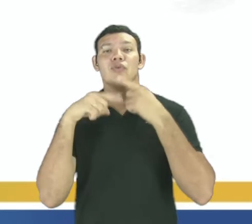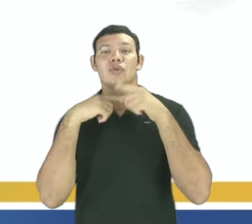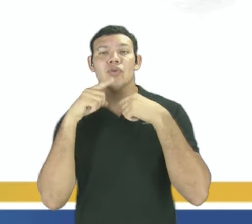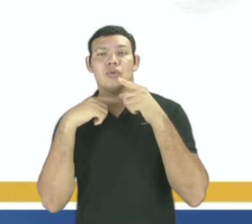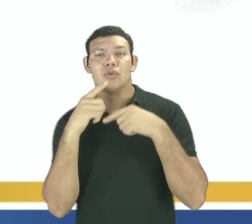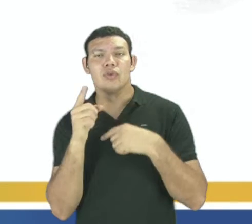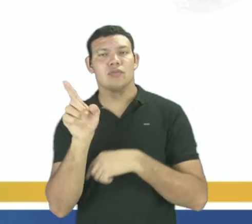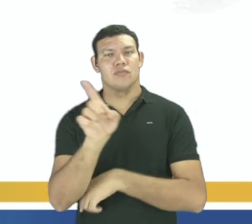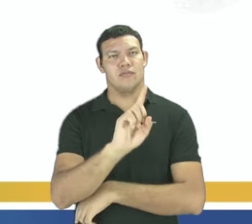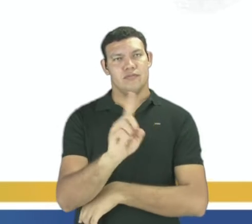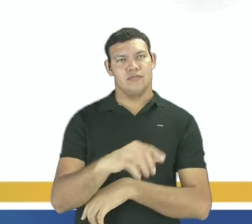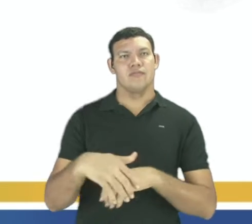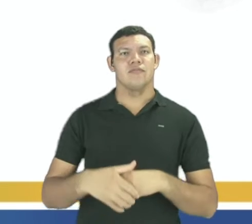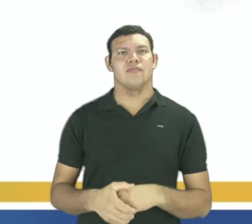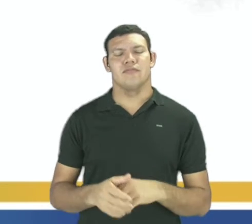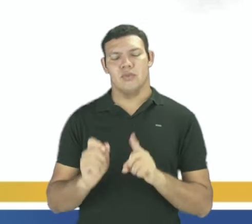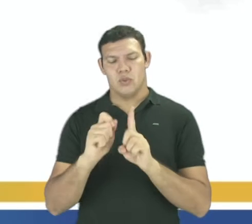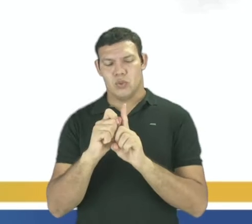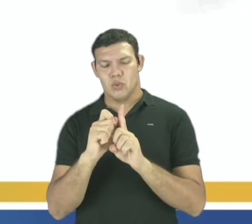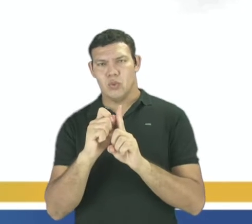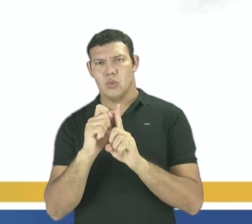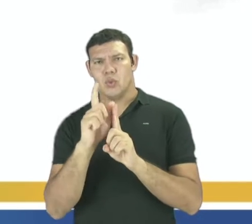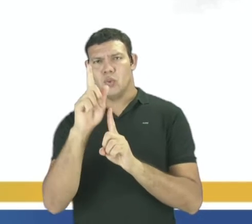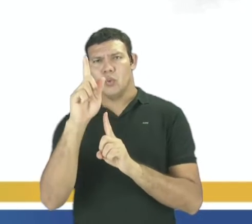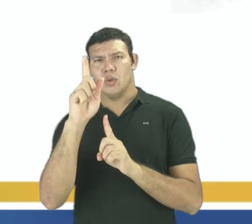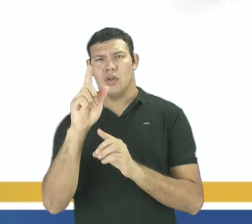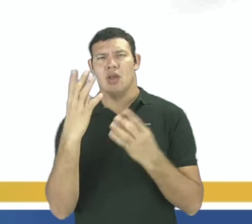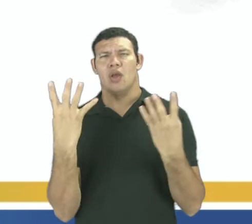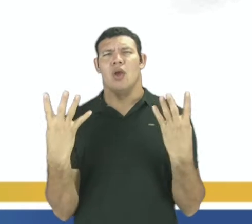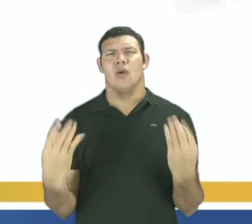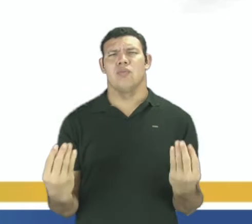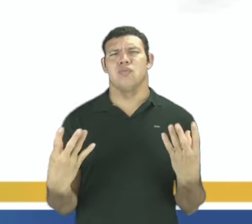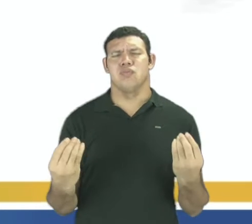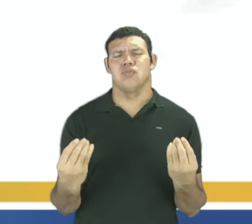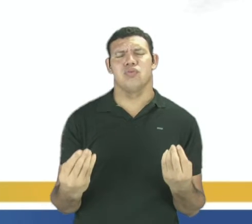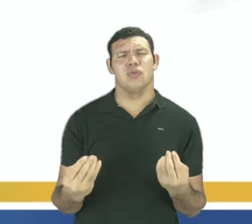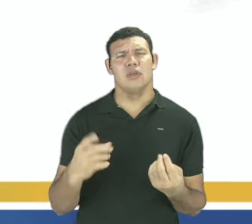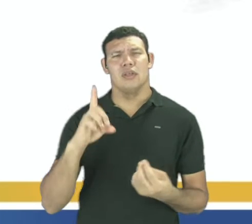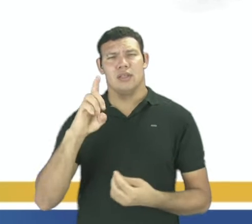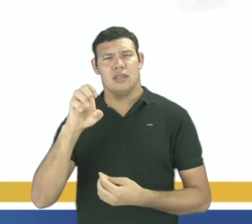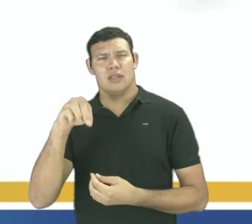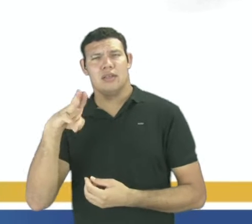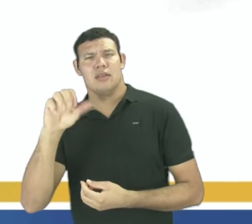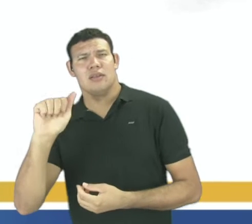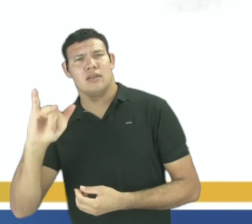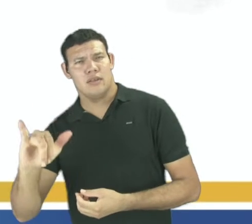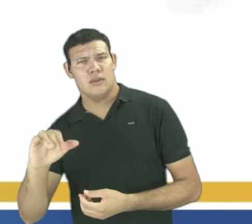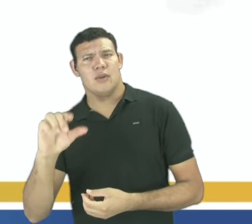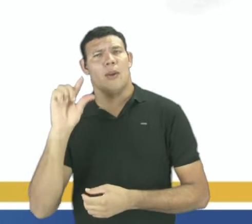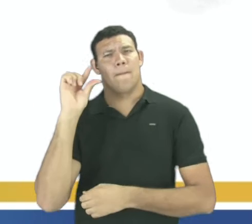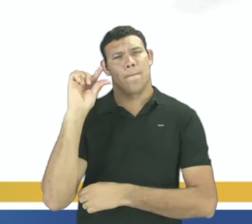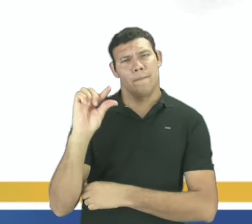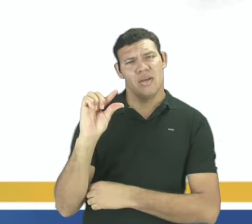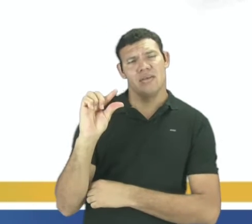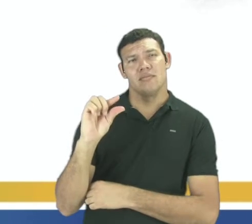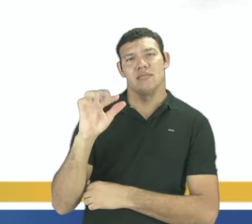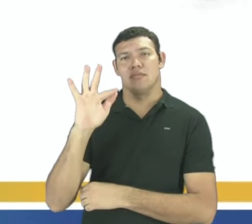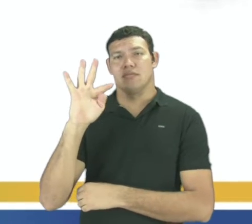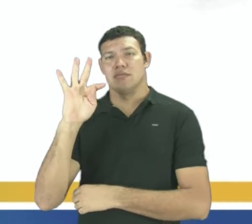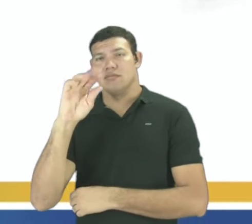exemplo, advérbios de intensidade: muito, demais, pouco, tão, em